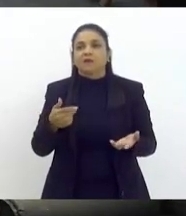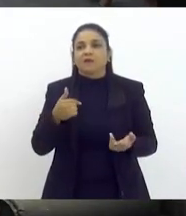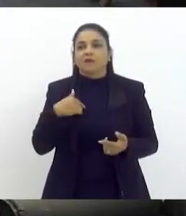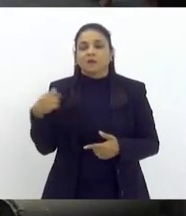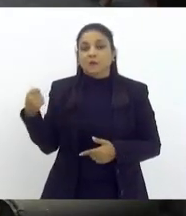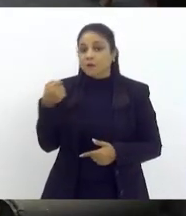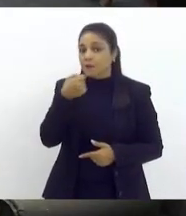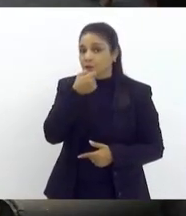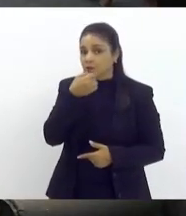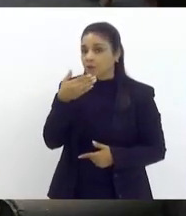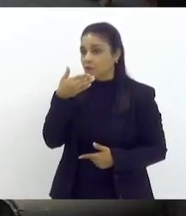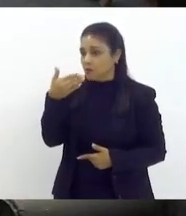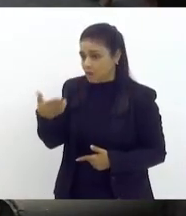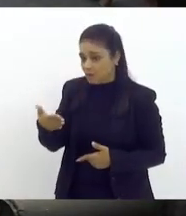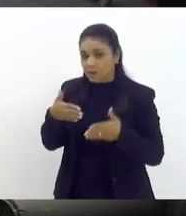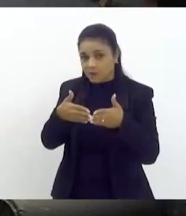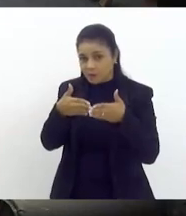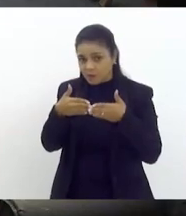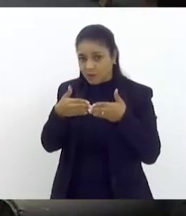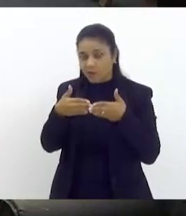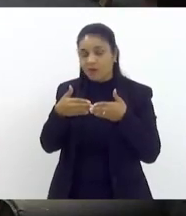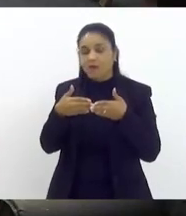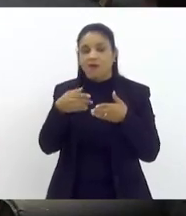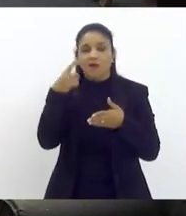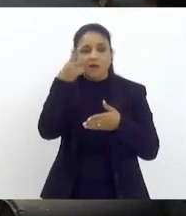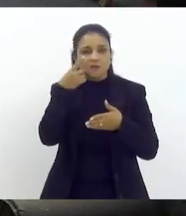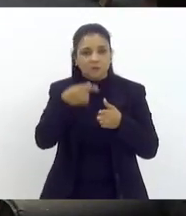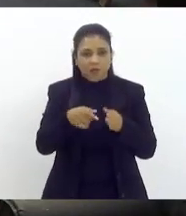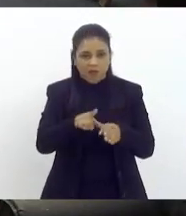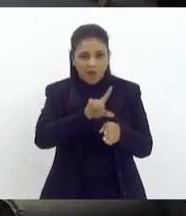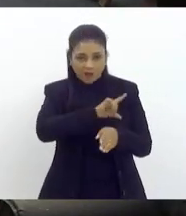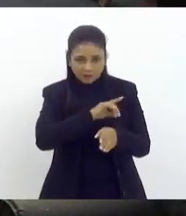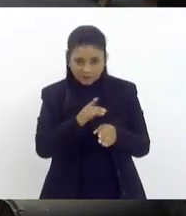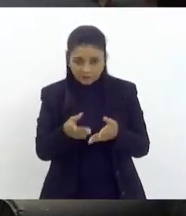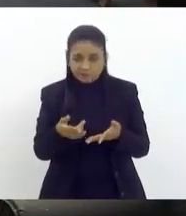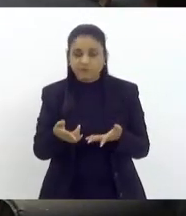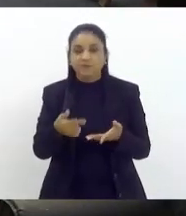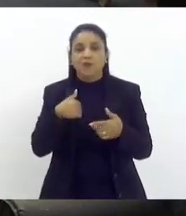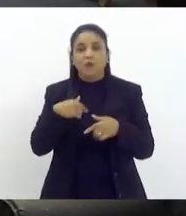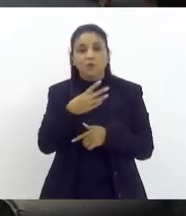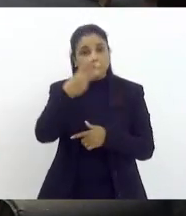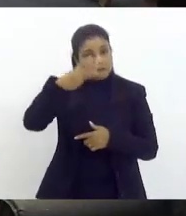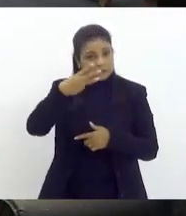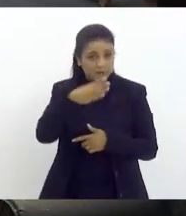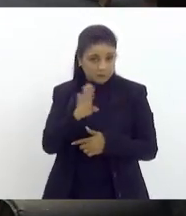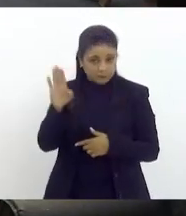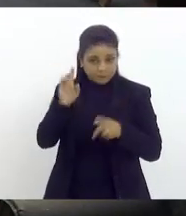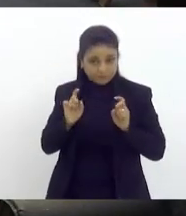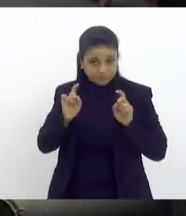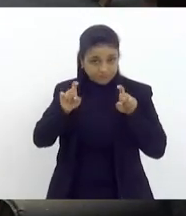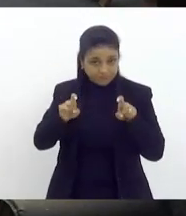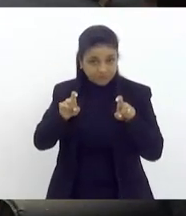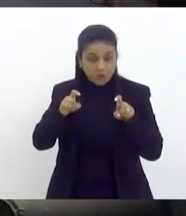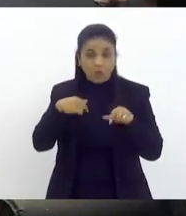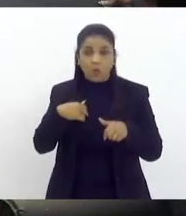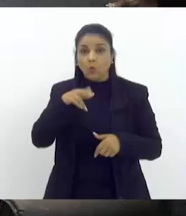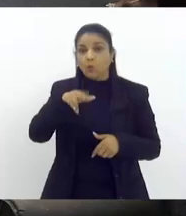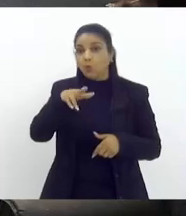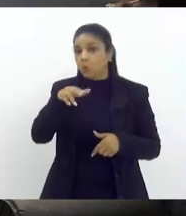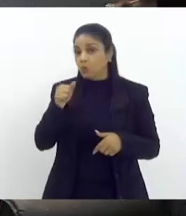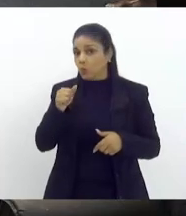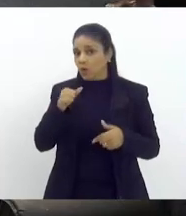sua excelência deputada que me antecedeu no seguinte sentido eu tô no terceiro mandato nessa casa aqui e nunca me formei